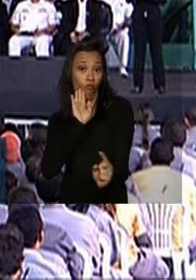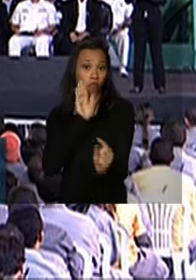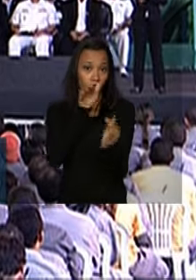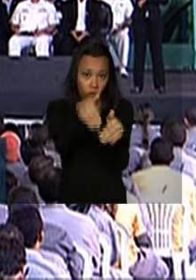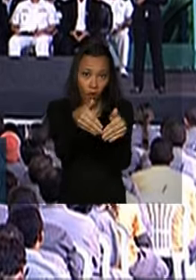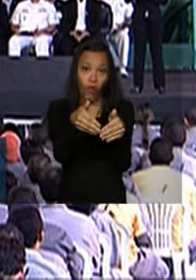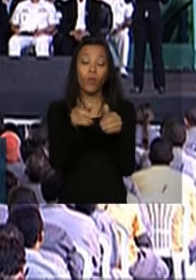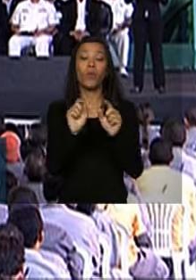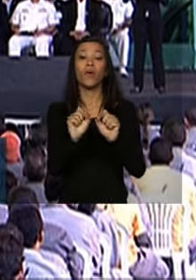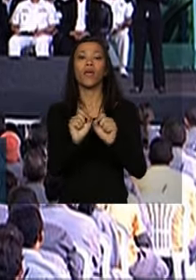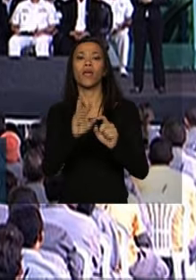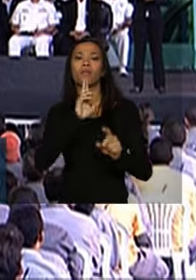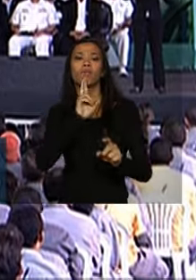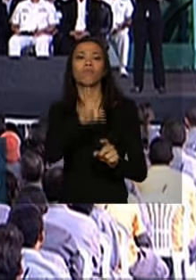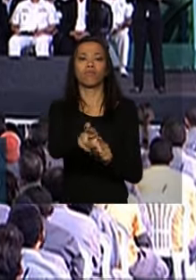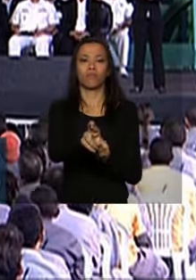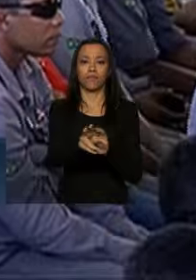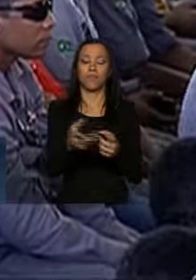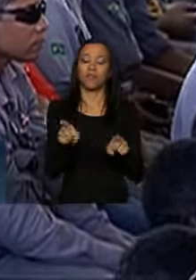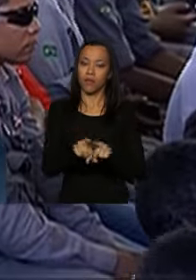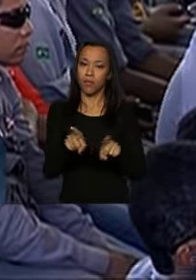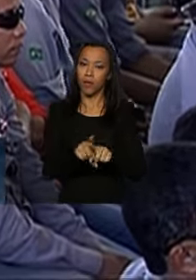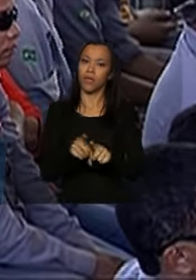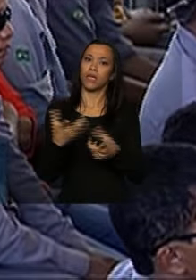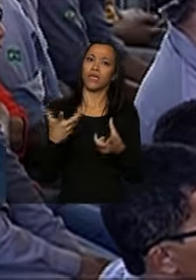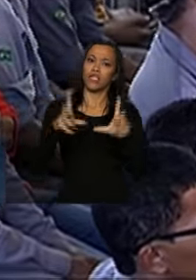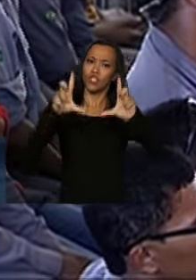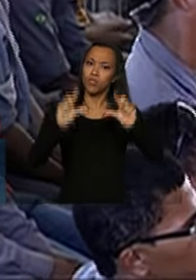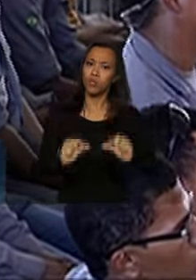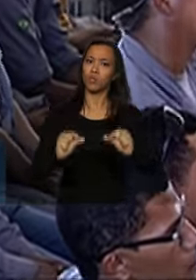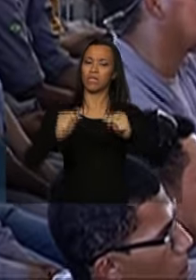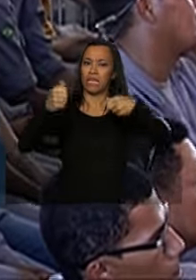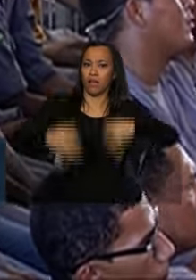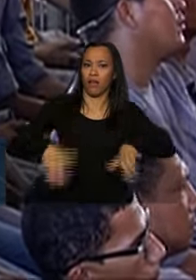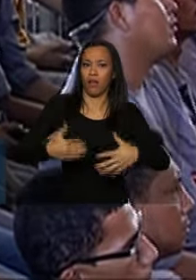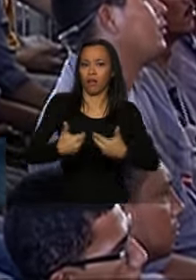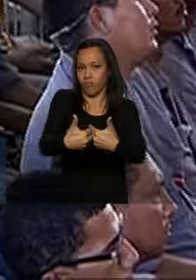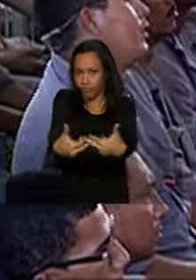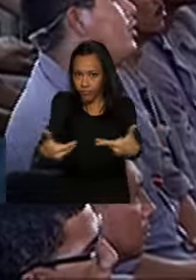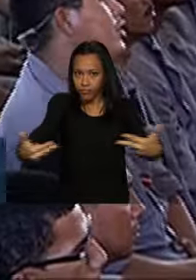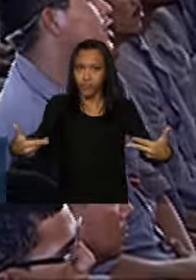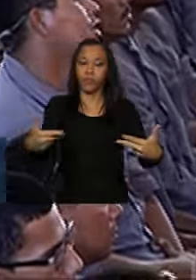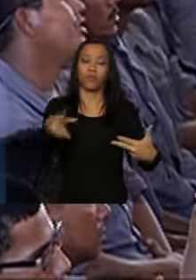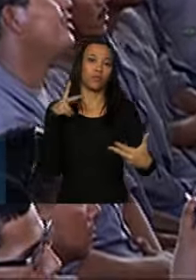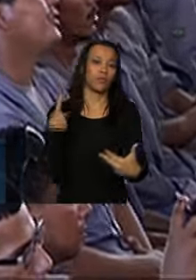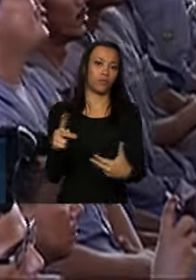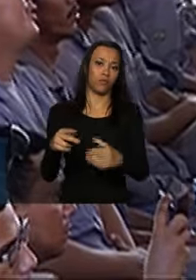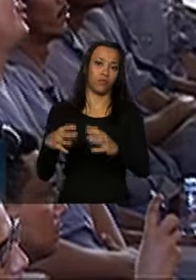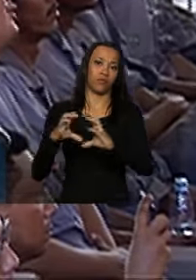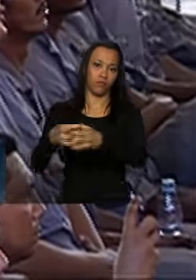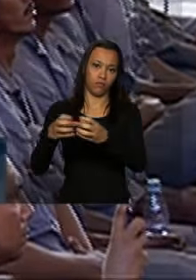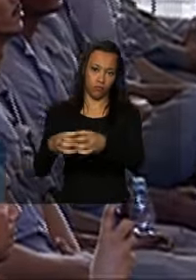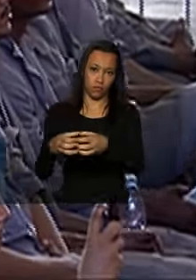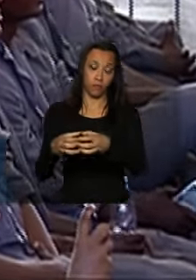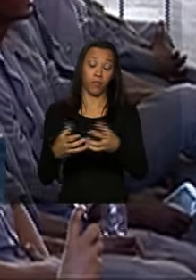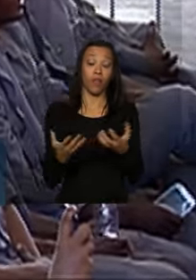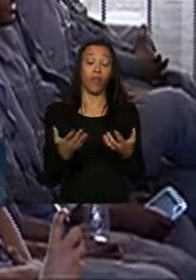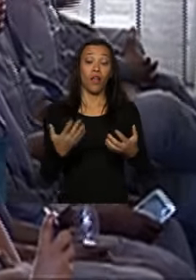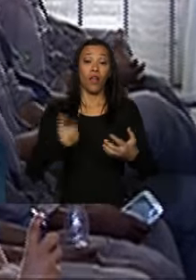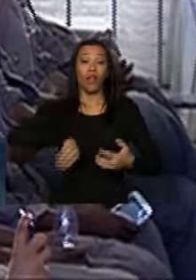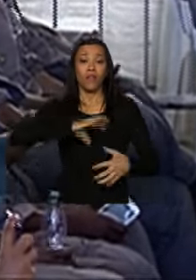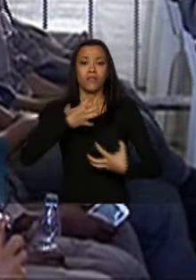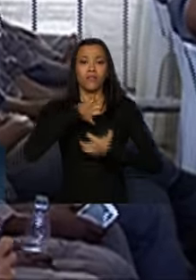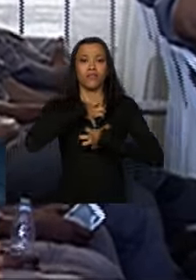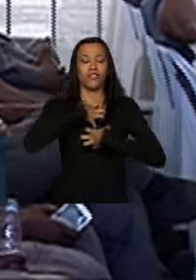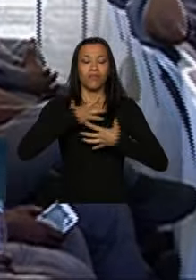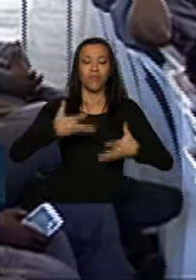busca incansável por redução de custos e vontade de fazer cada vez melhor as nossas atividades aqui no EAS. Nos dá alegria de